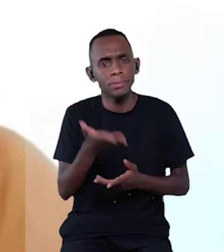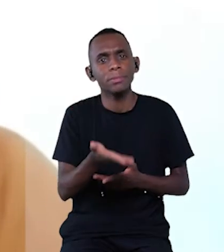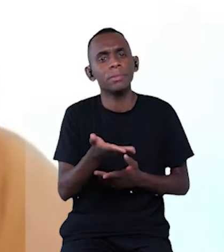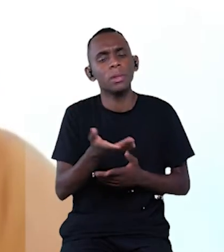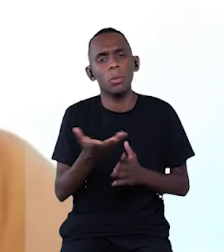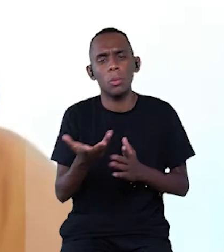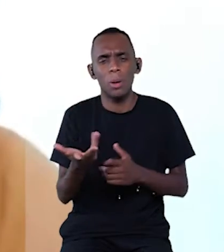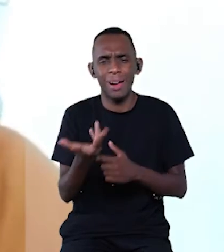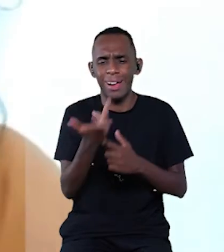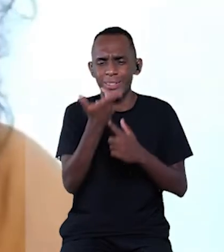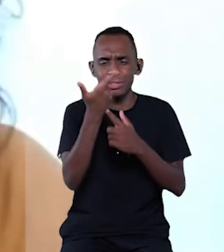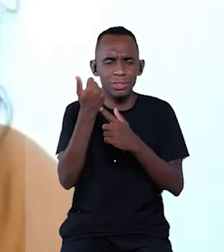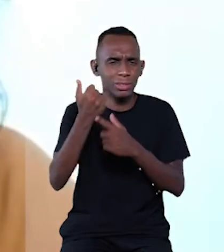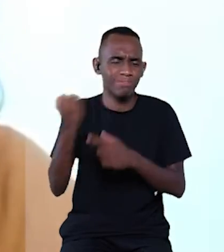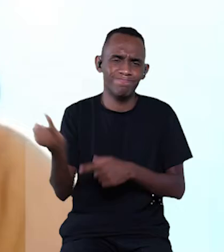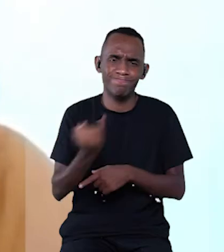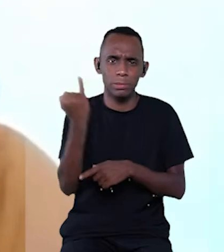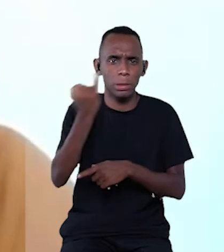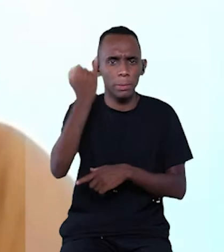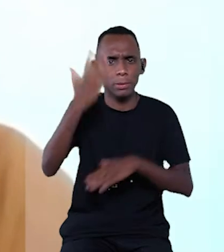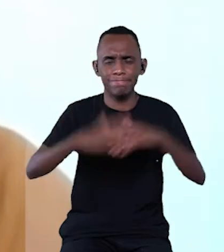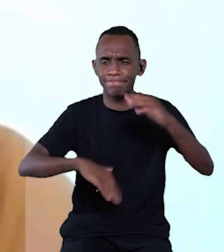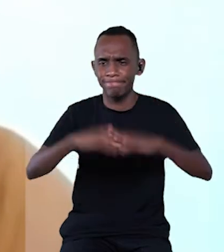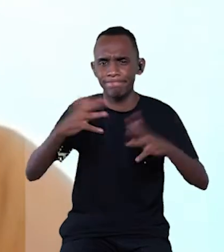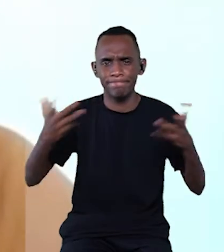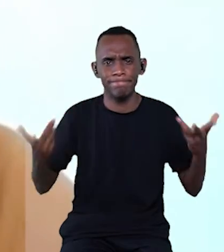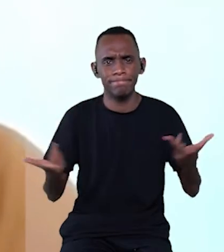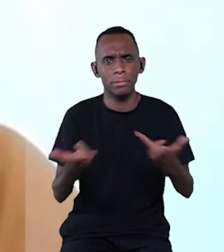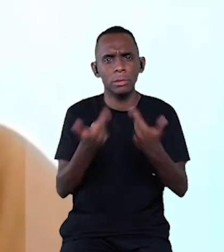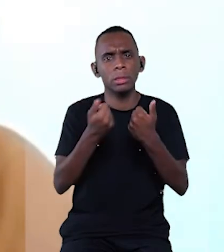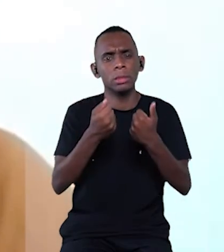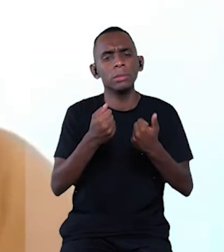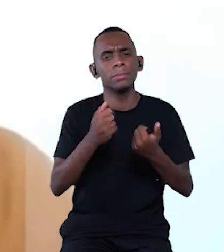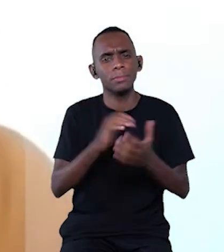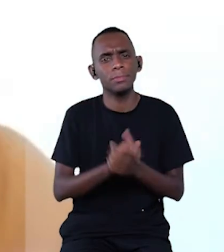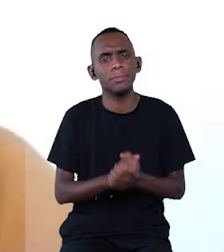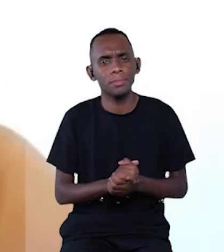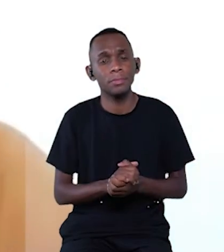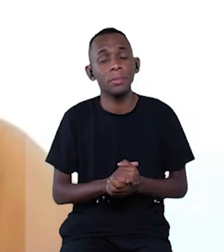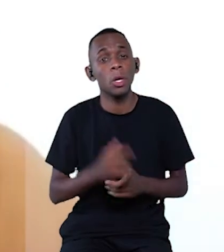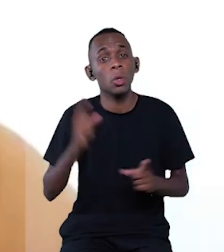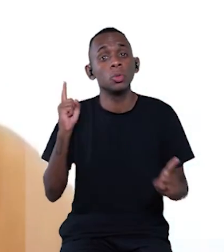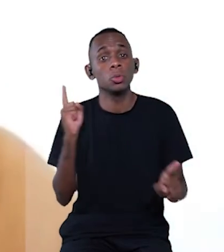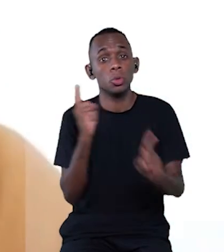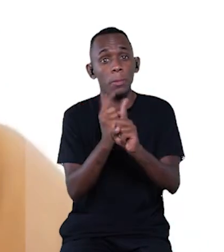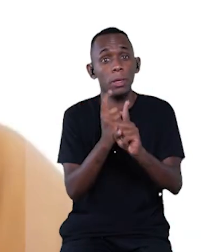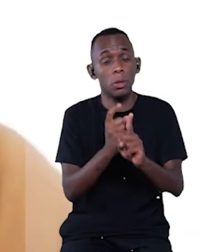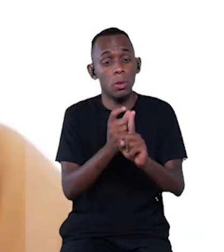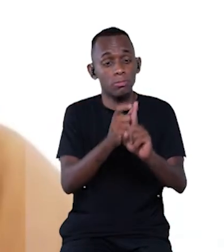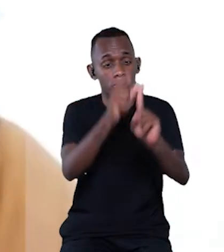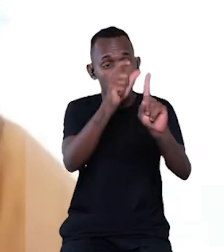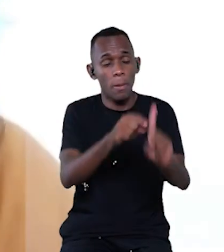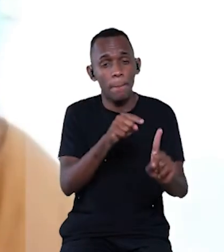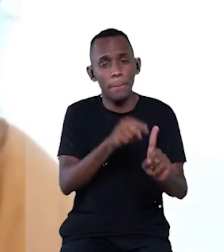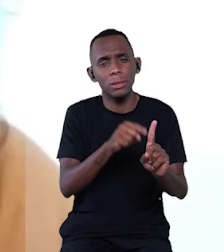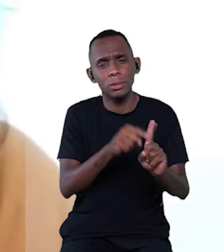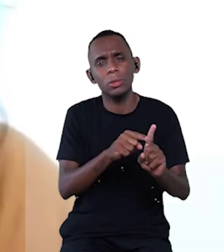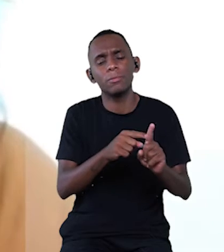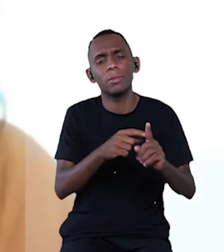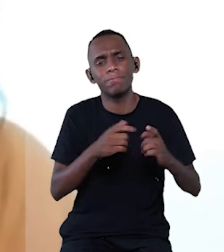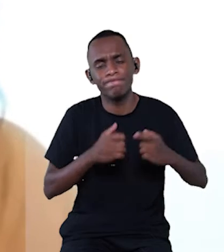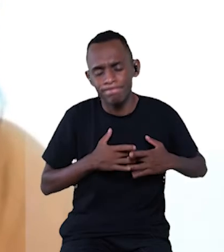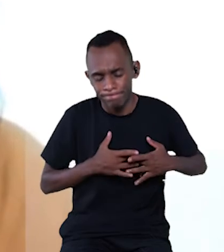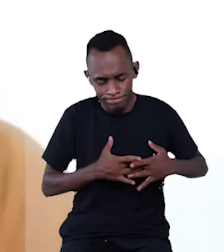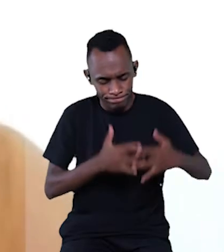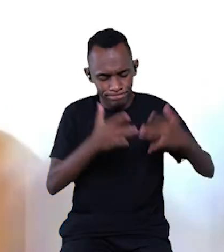uma artista fundamental, né, para o Brasil, uma artista completa, e descobri que é uma pessoa extremamente